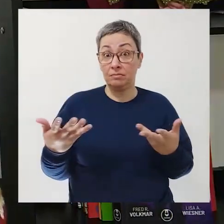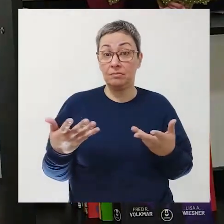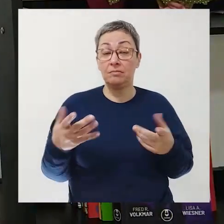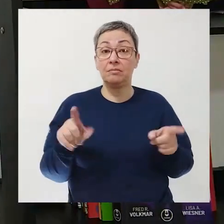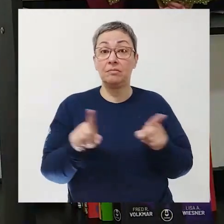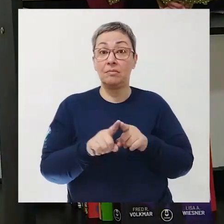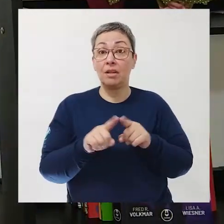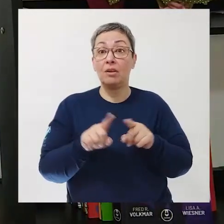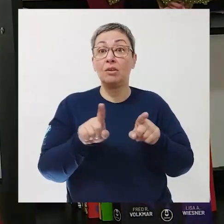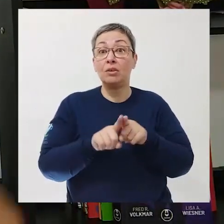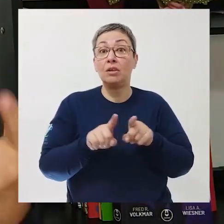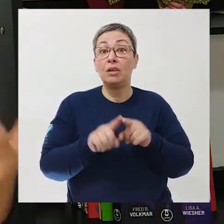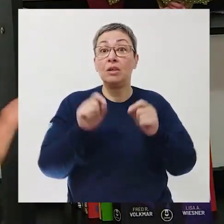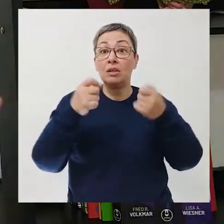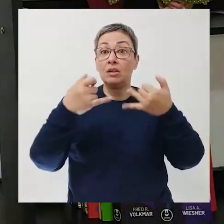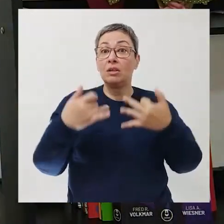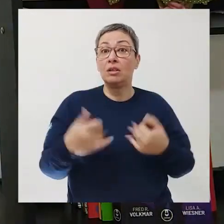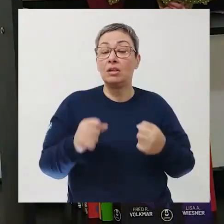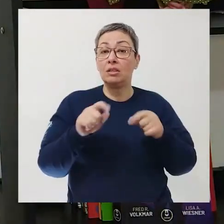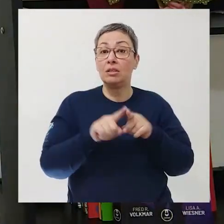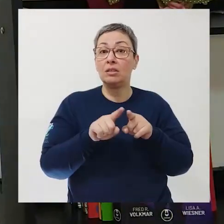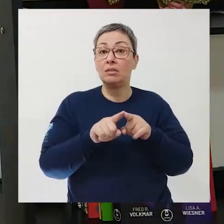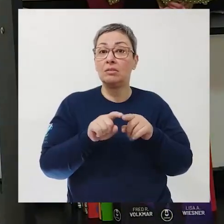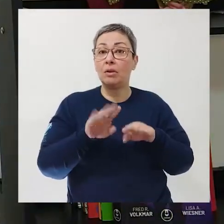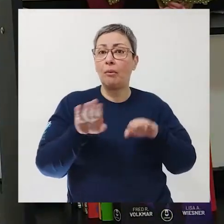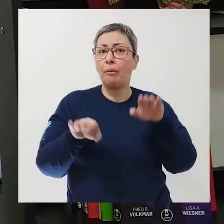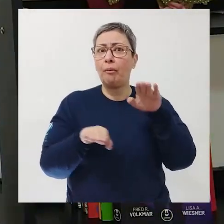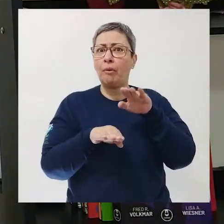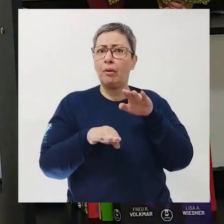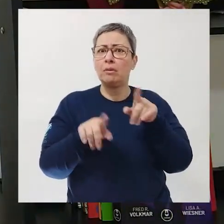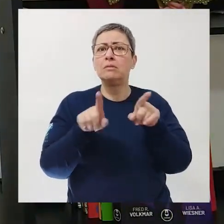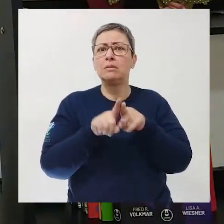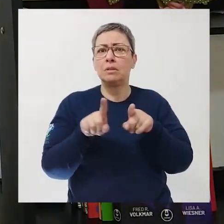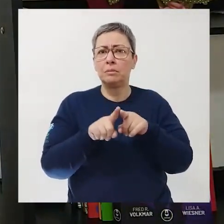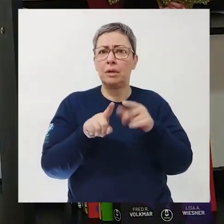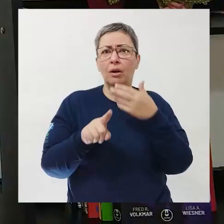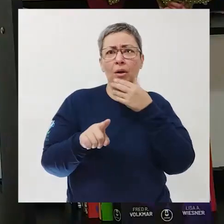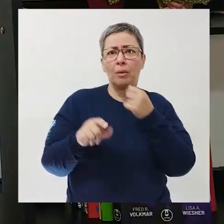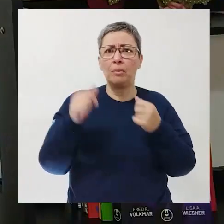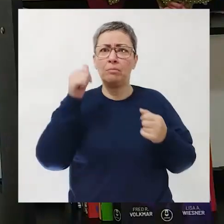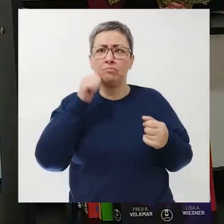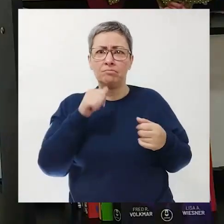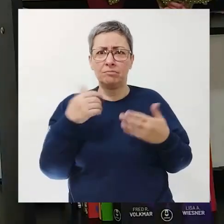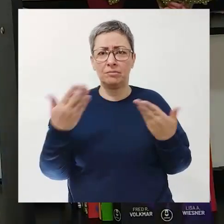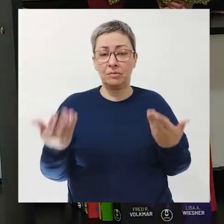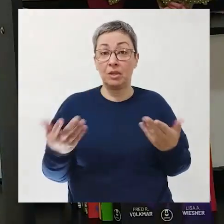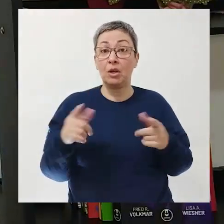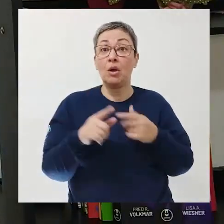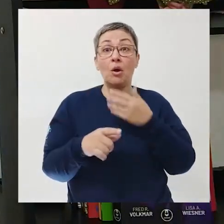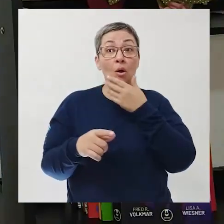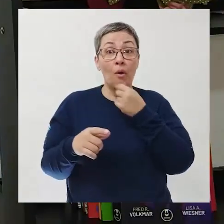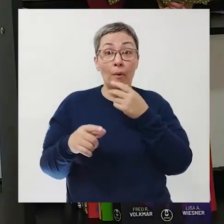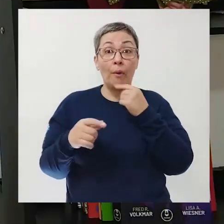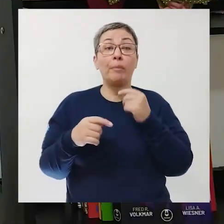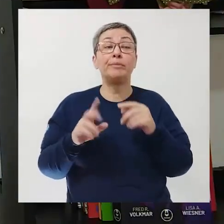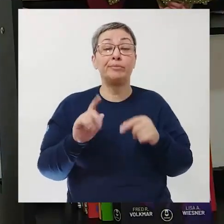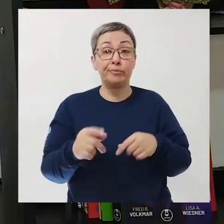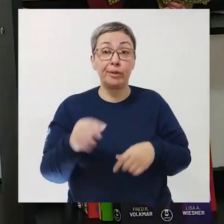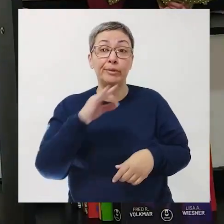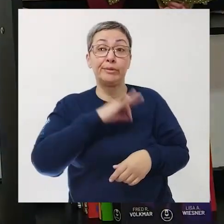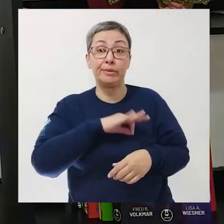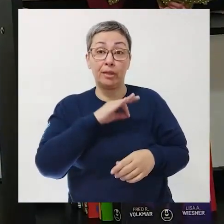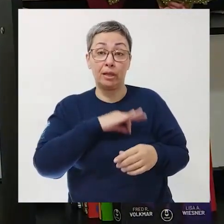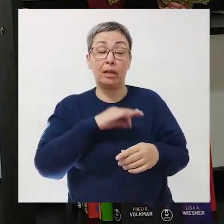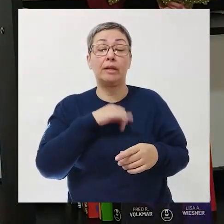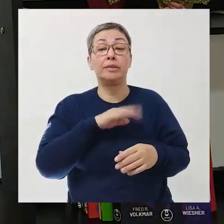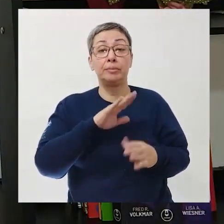tá? E também falávamos sobre a desigualdade entre eles, né? Entre eles e entre elas. O homem ainda